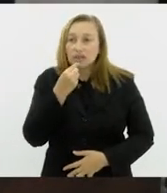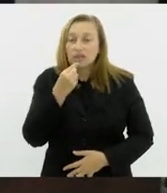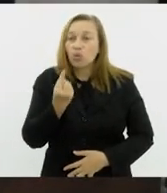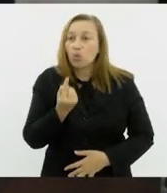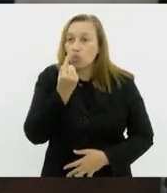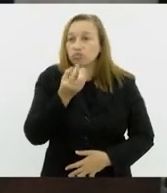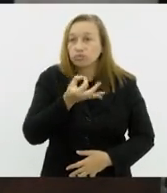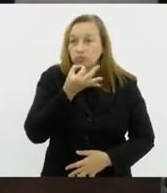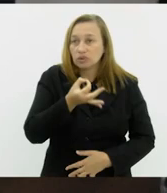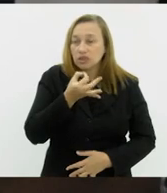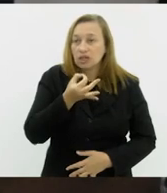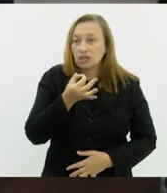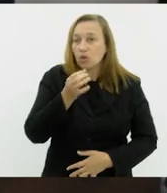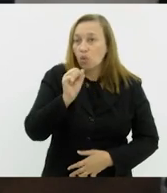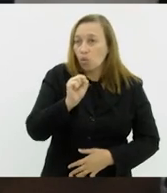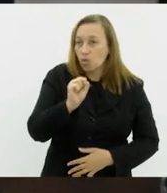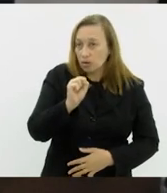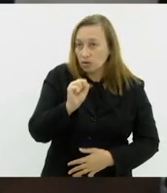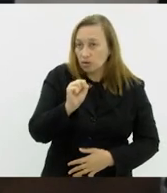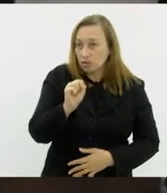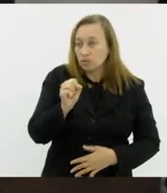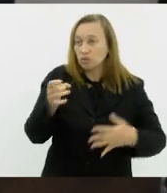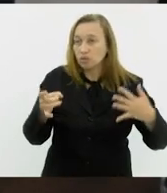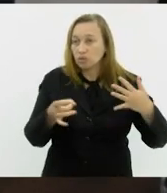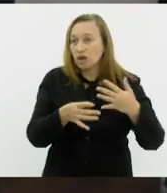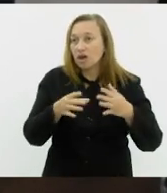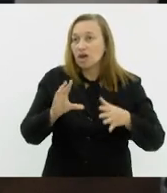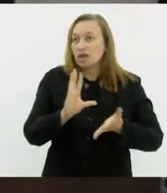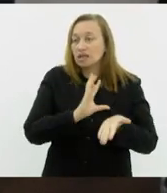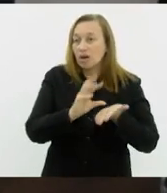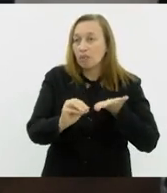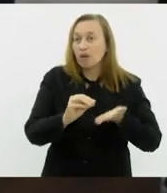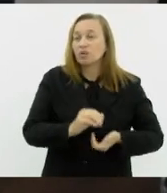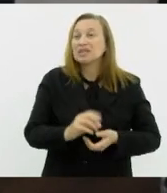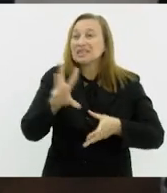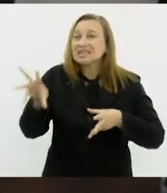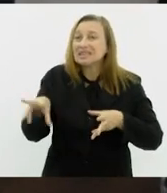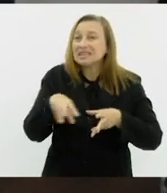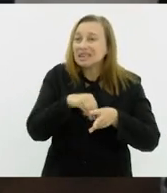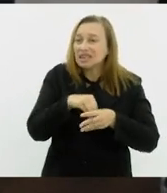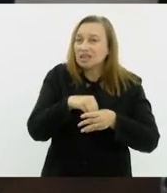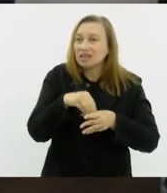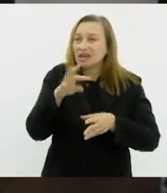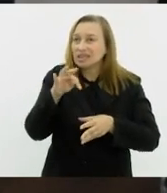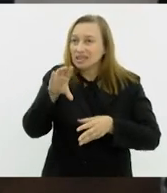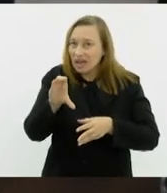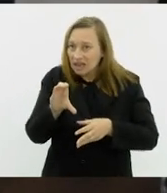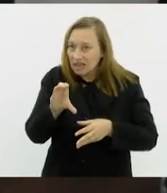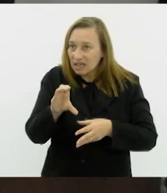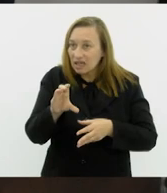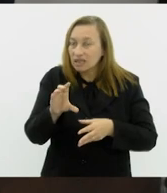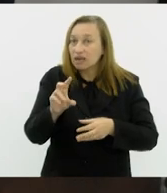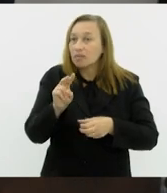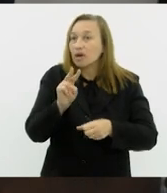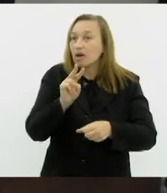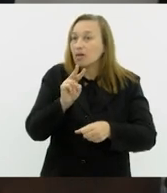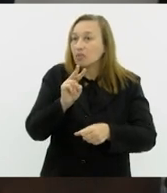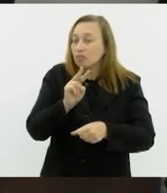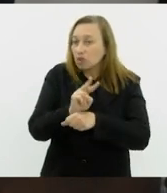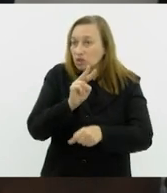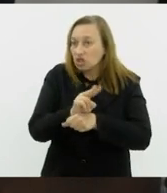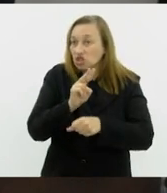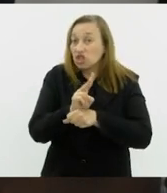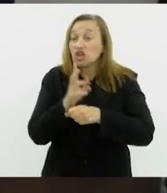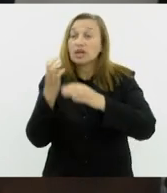sugestão, como item 8 dessa pauta, é que dentro da TAC, até para prevenir que